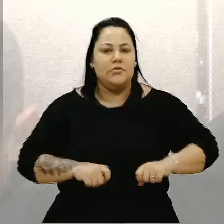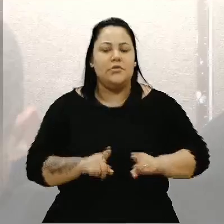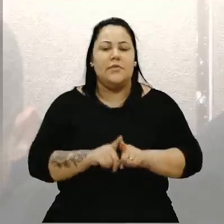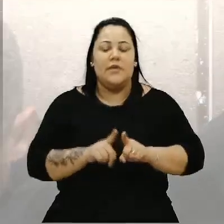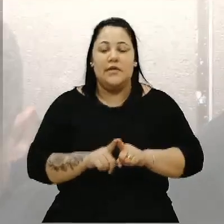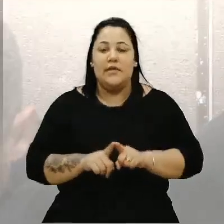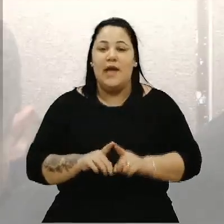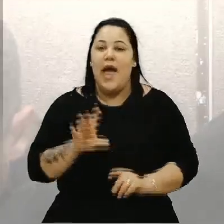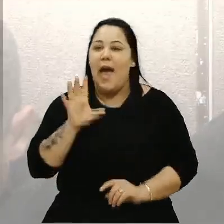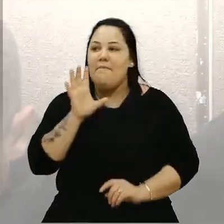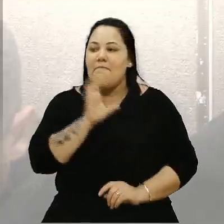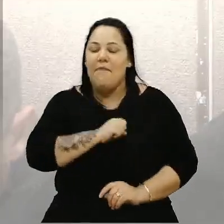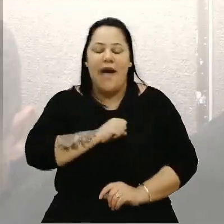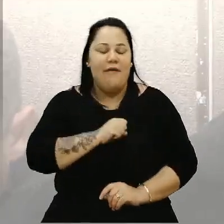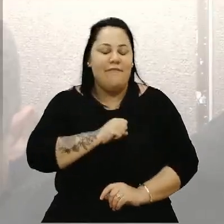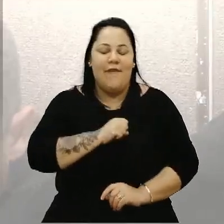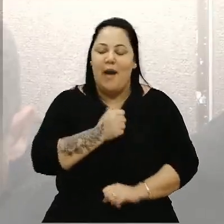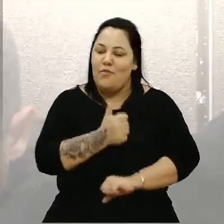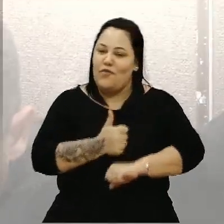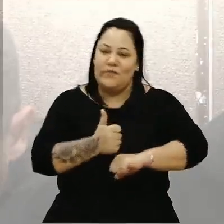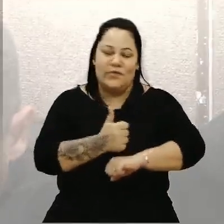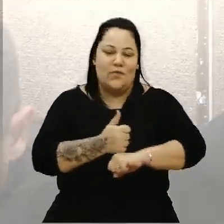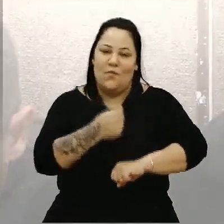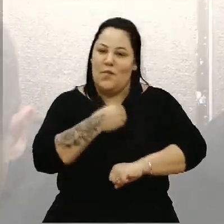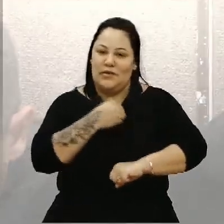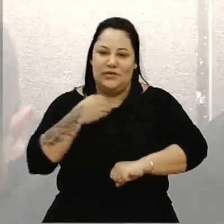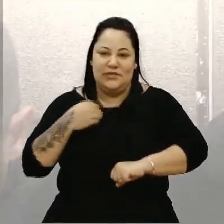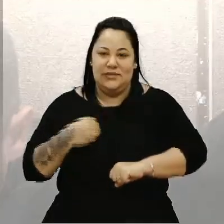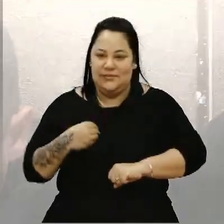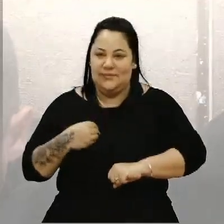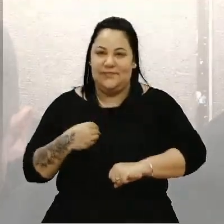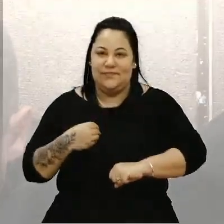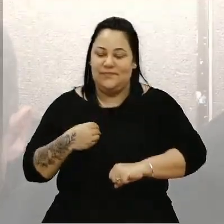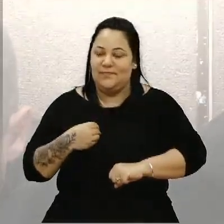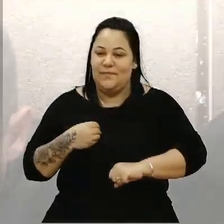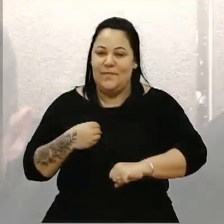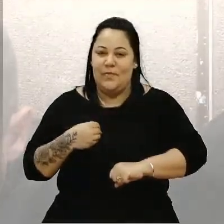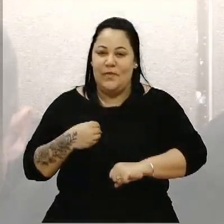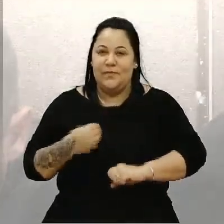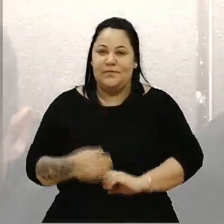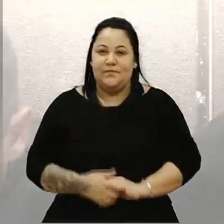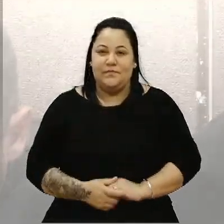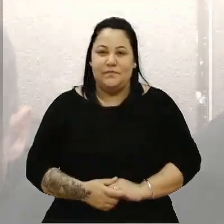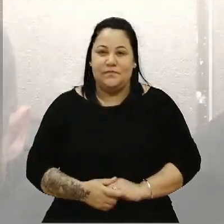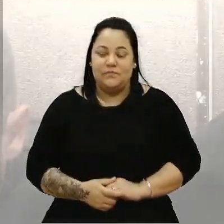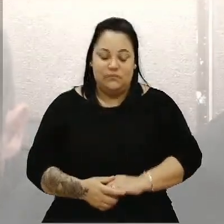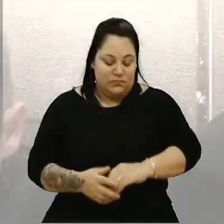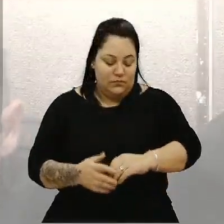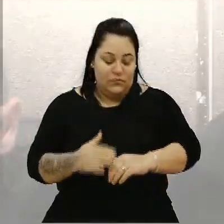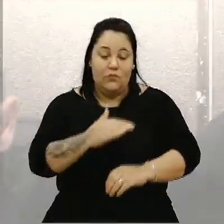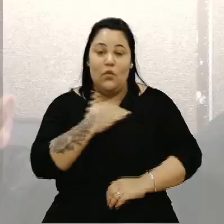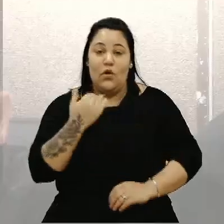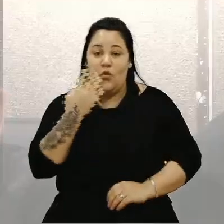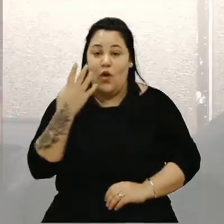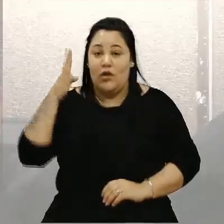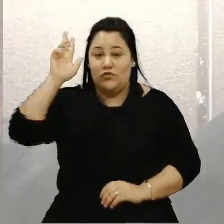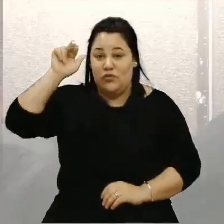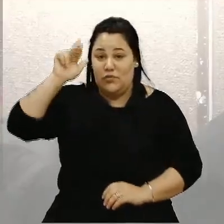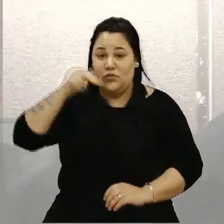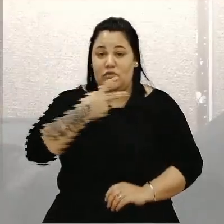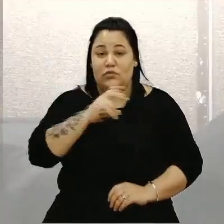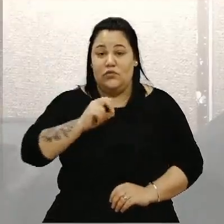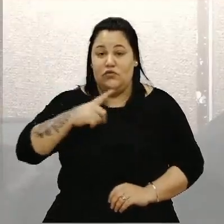Amava a medicina e dignificou a profissão de médico. Faleceu em 4 de abril de